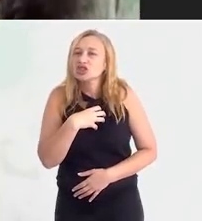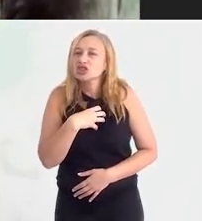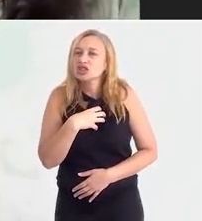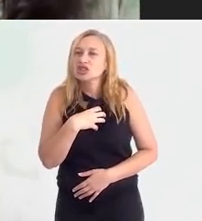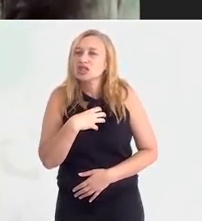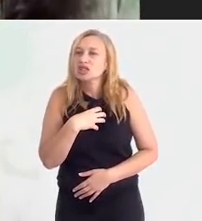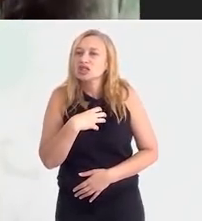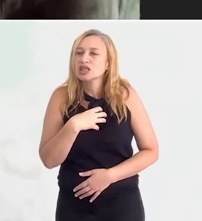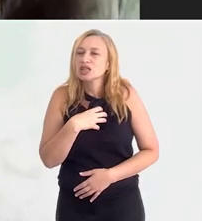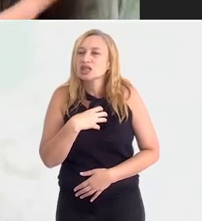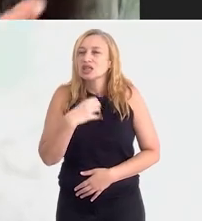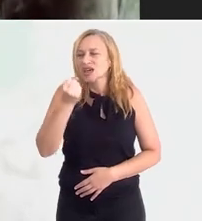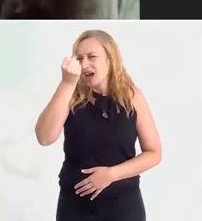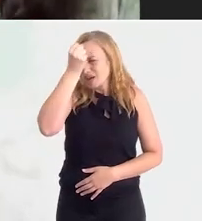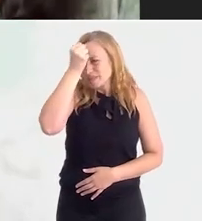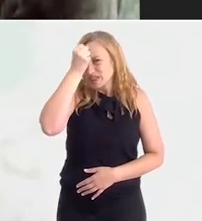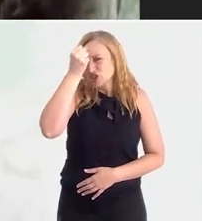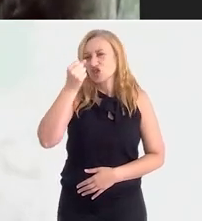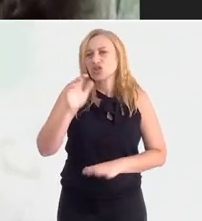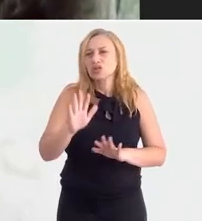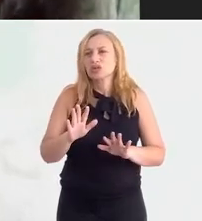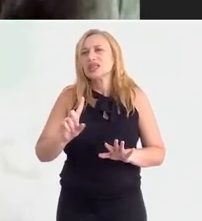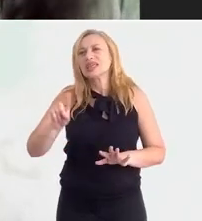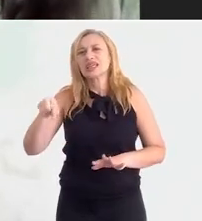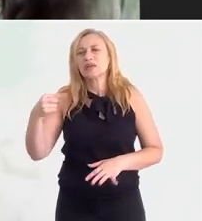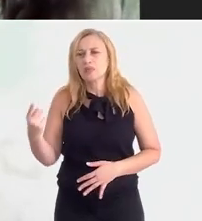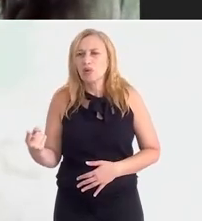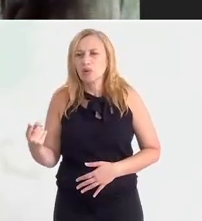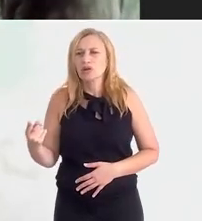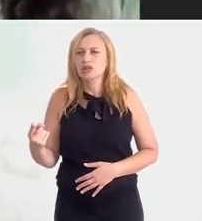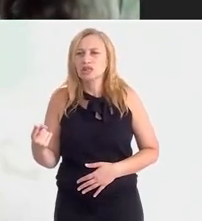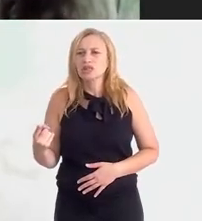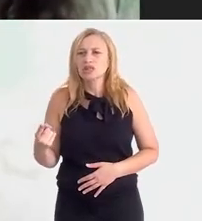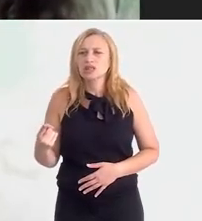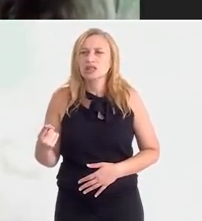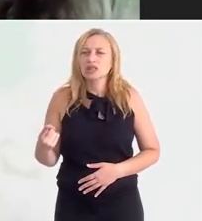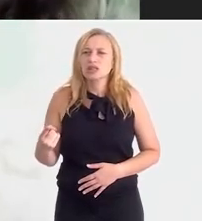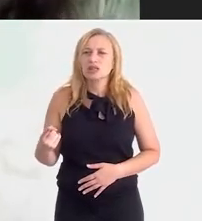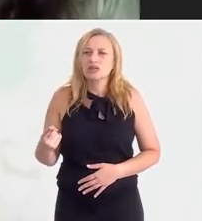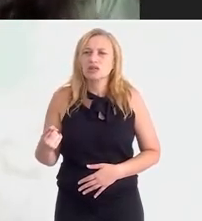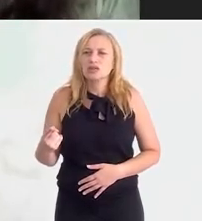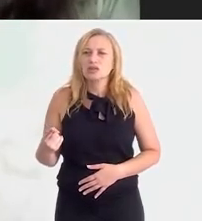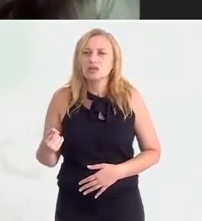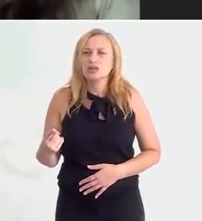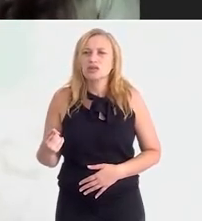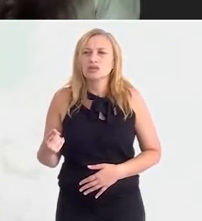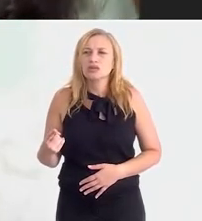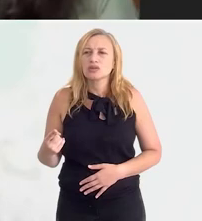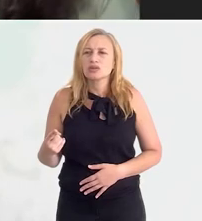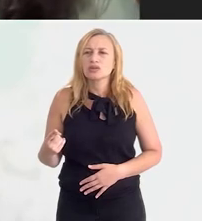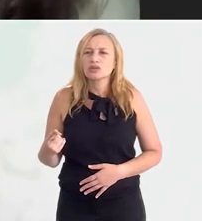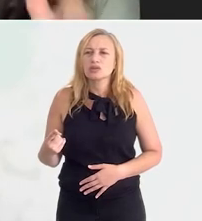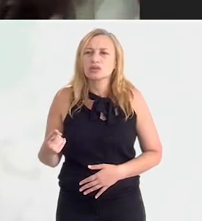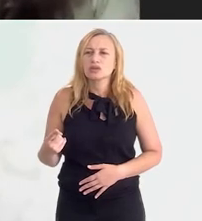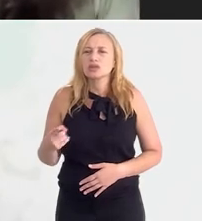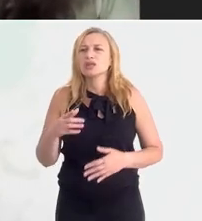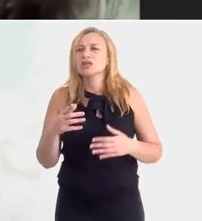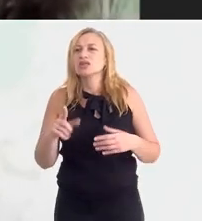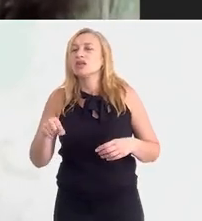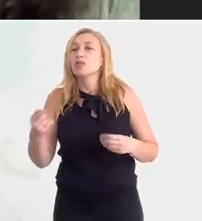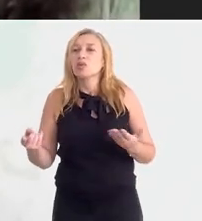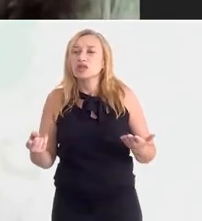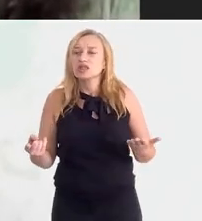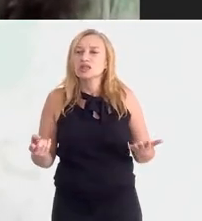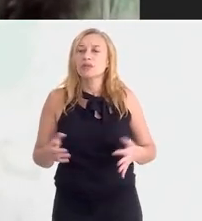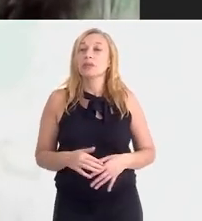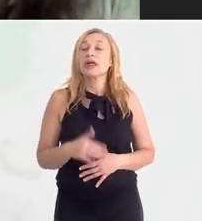você se sentia culpado, Talentoso. Não, então. arrependido, Mas e depois, até bem pouco tempo. E aí você deu Então. estalo. Qual foi